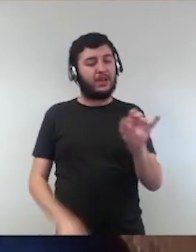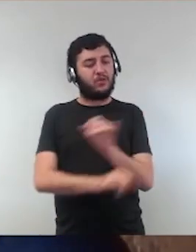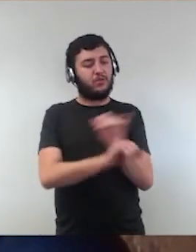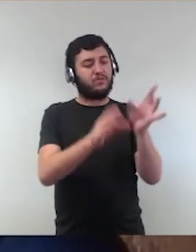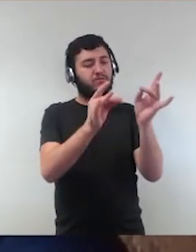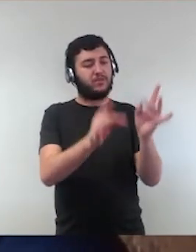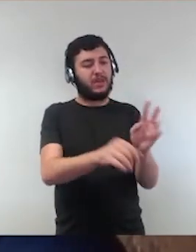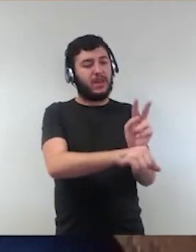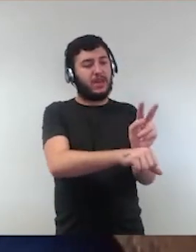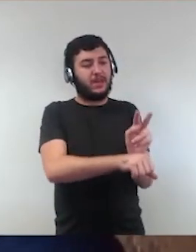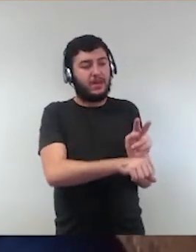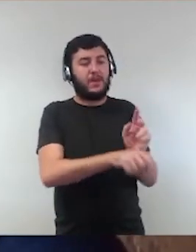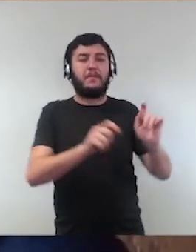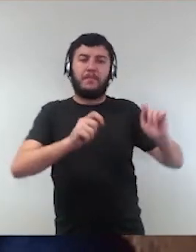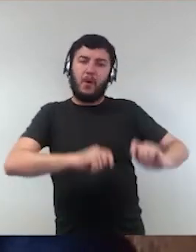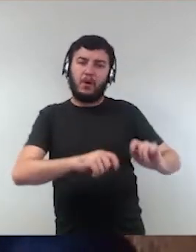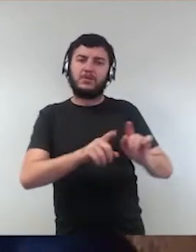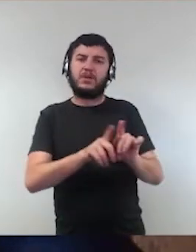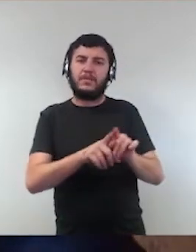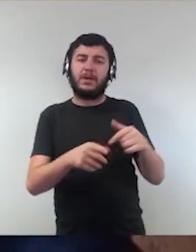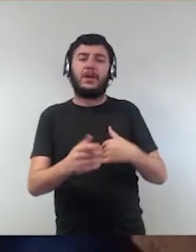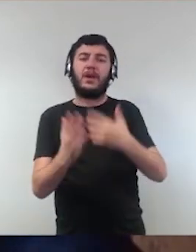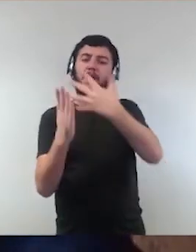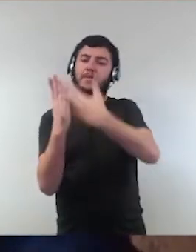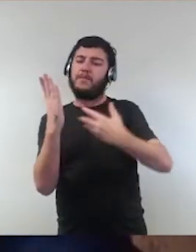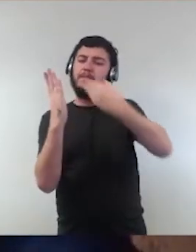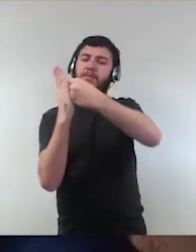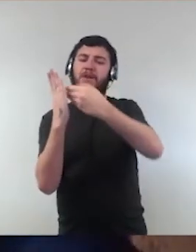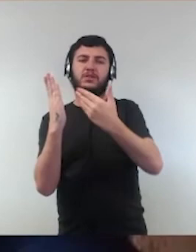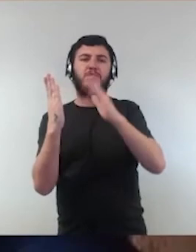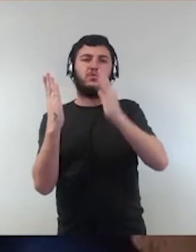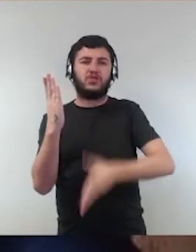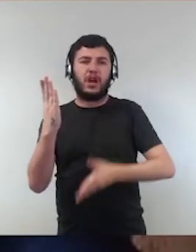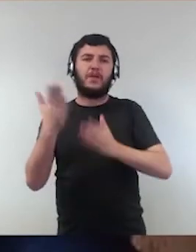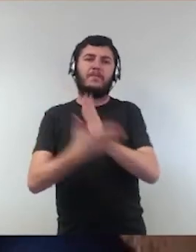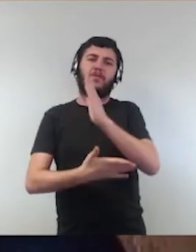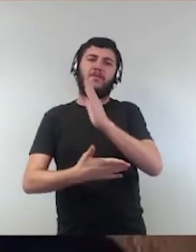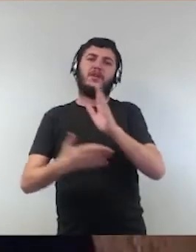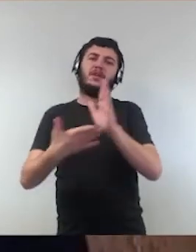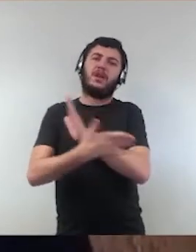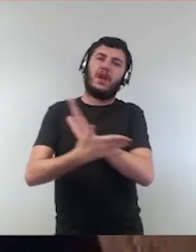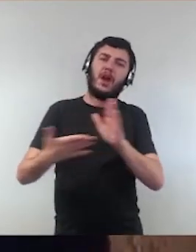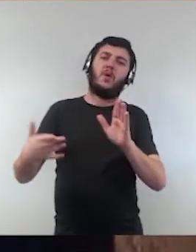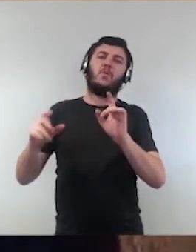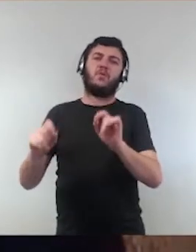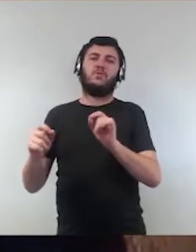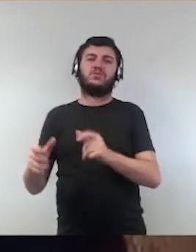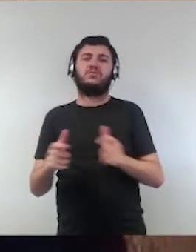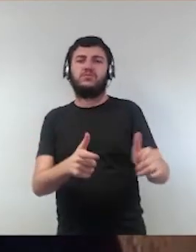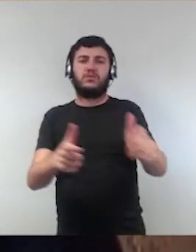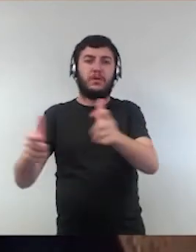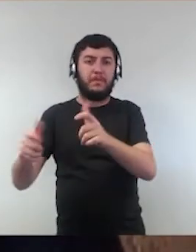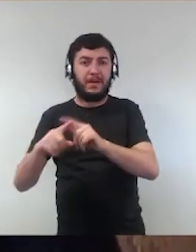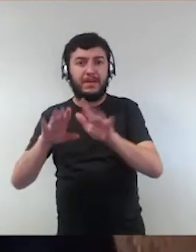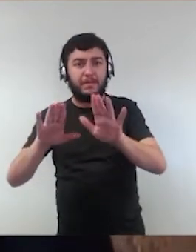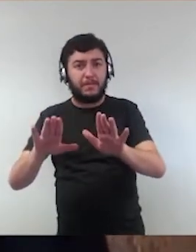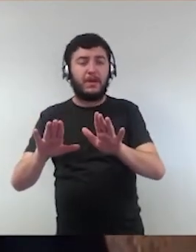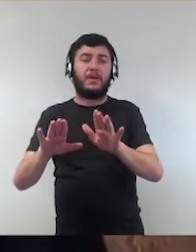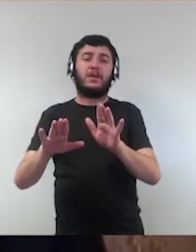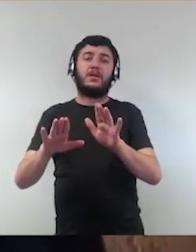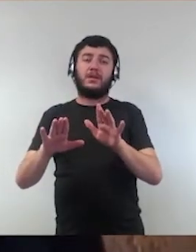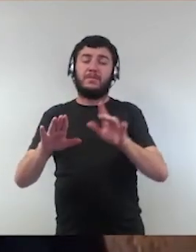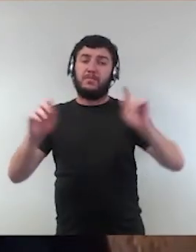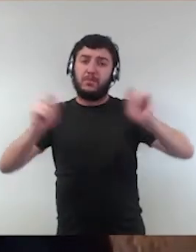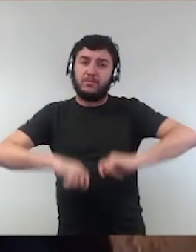pedidos administrativos, tutelados, chancelados por determinados parâmetros. Né? E isso tudo é possível e